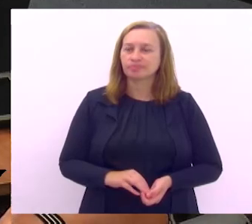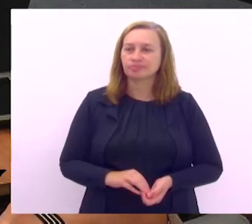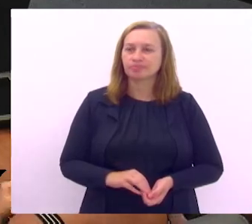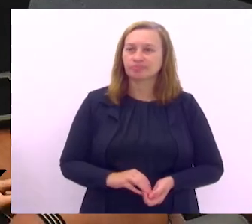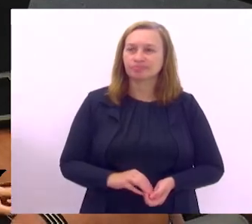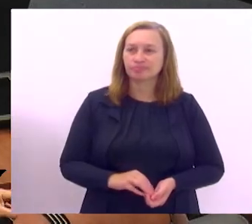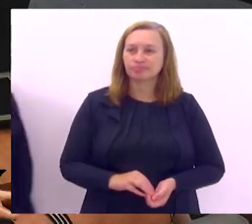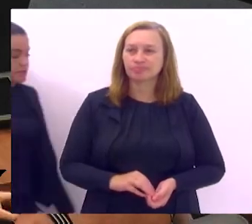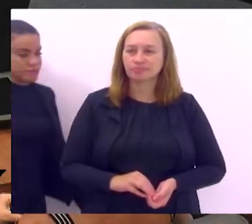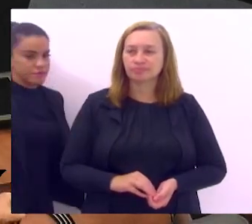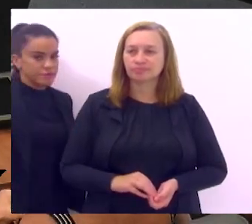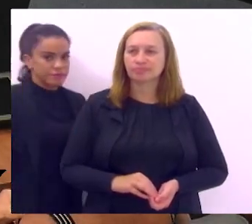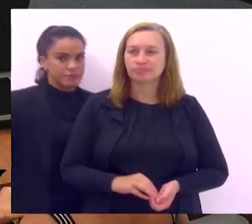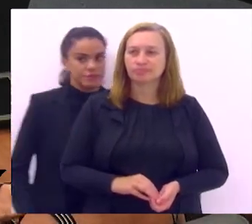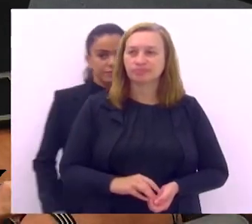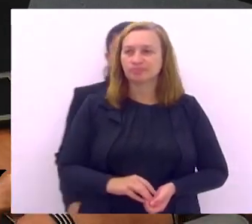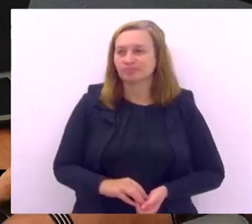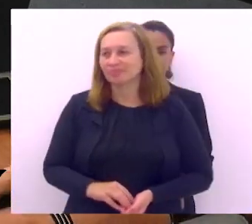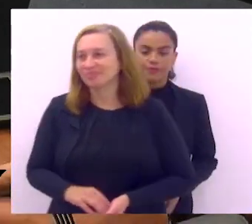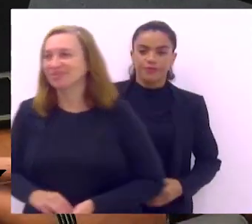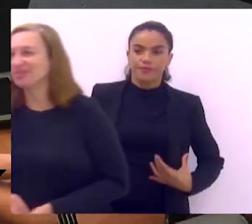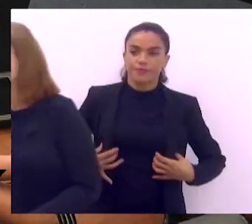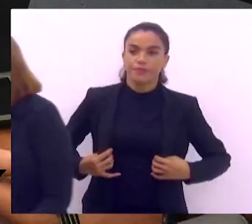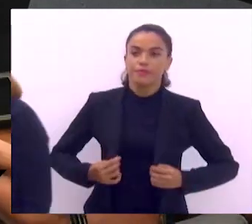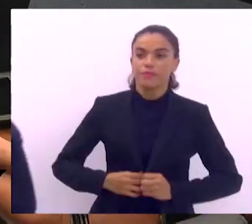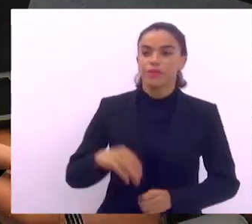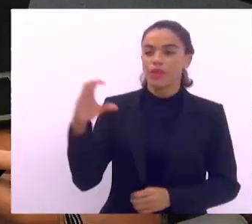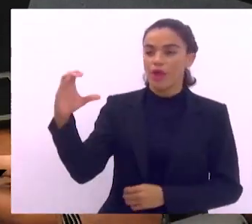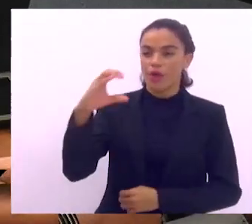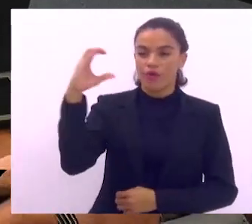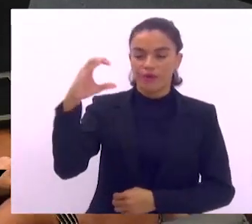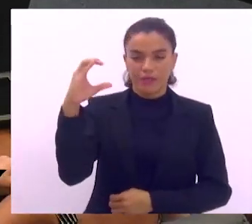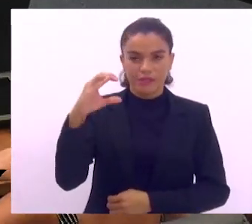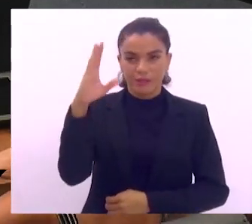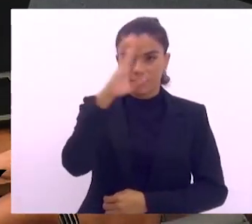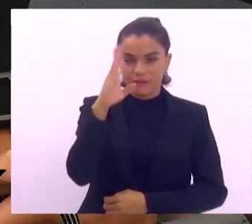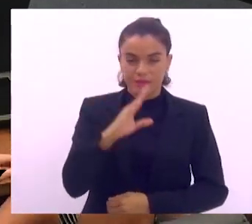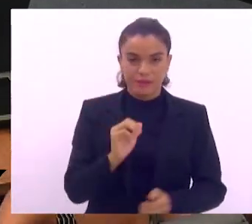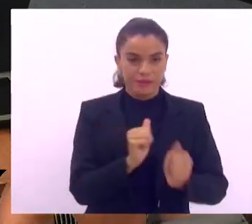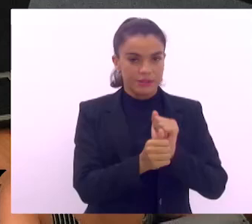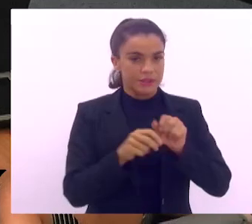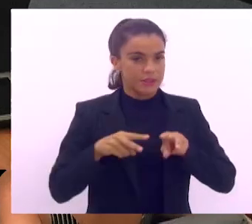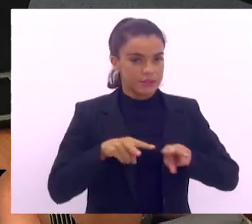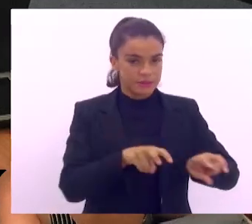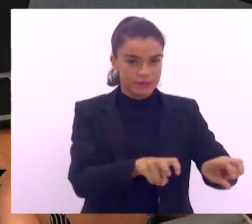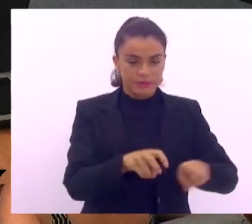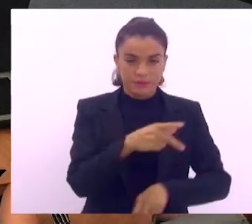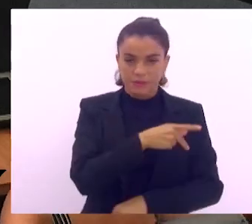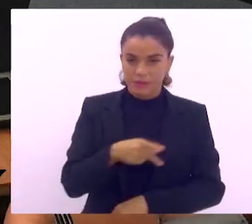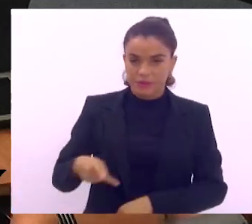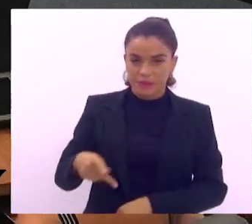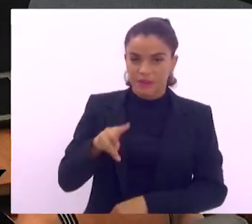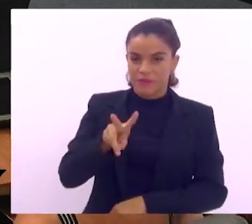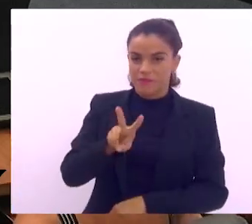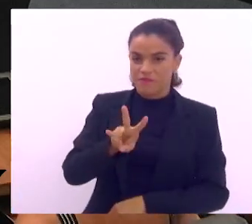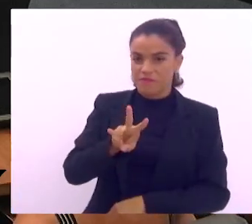Passar a palavra agora para o representante da Confederação Brasileira de Atletismo, presidente Valmir Mota.